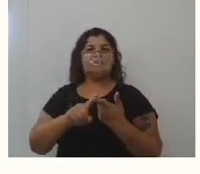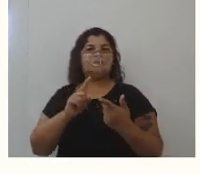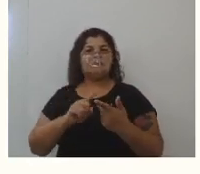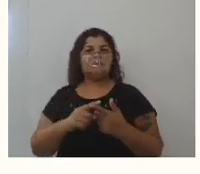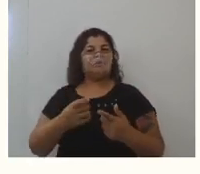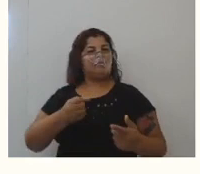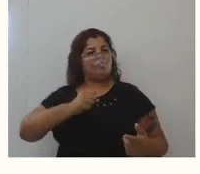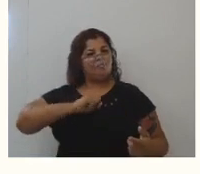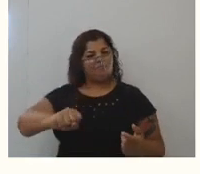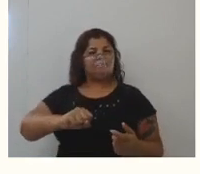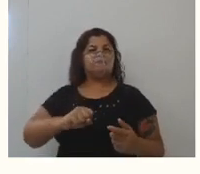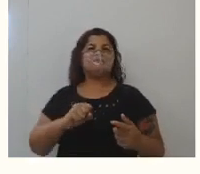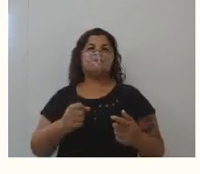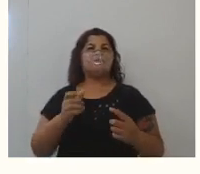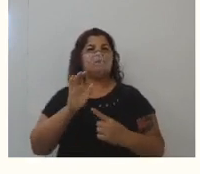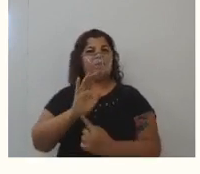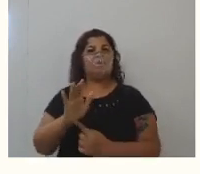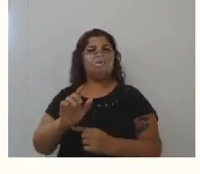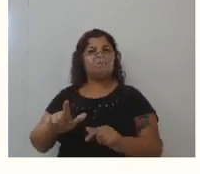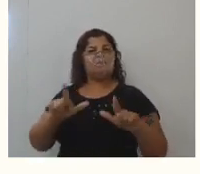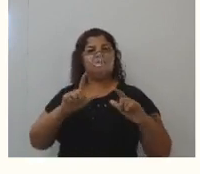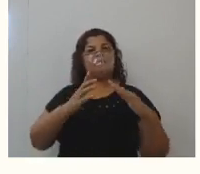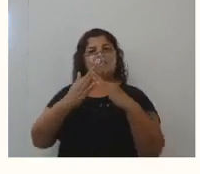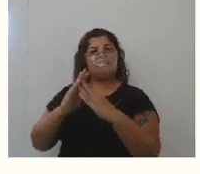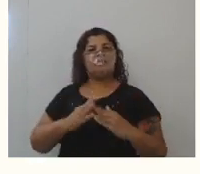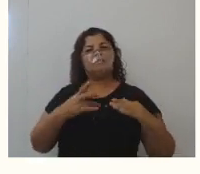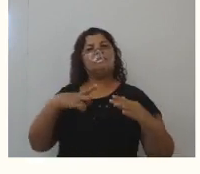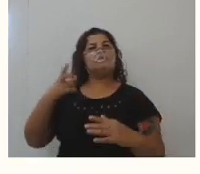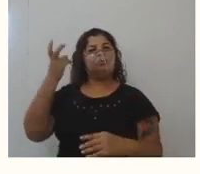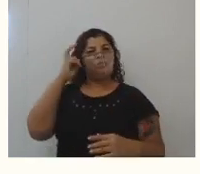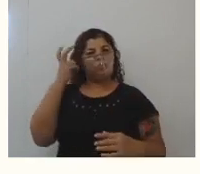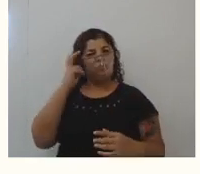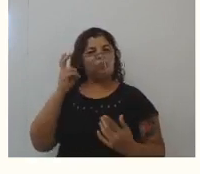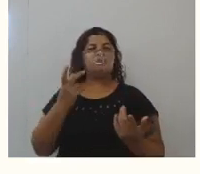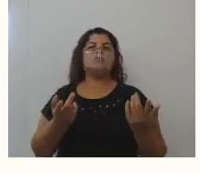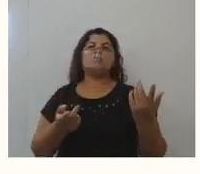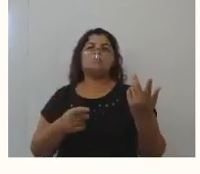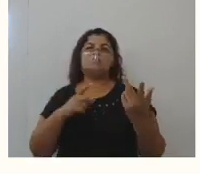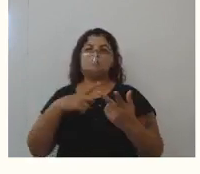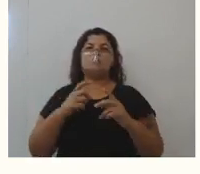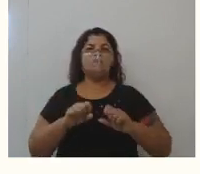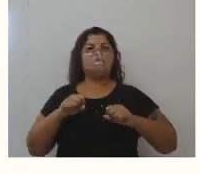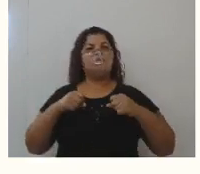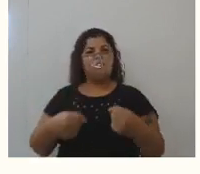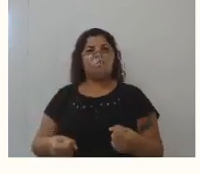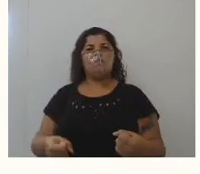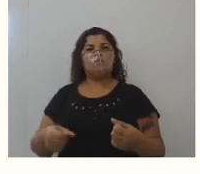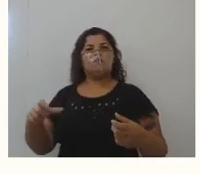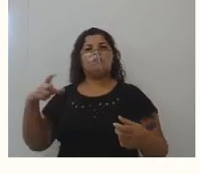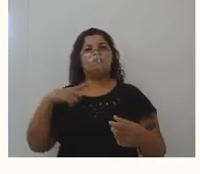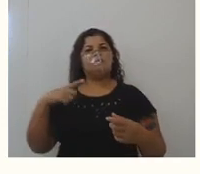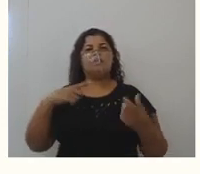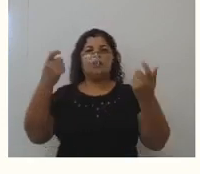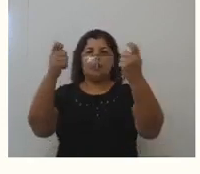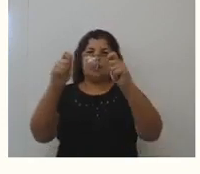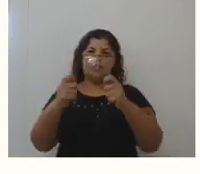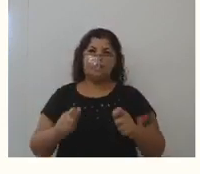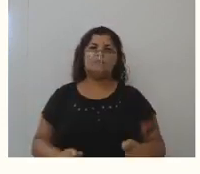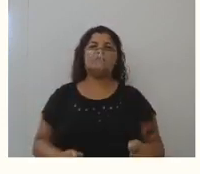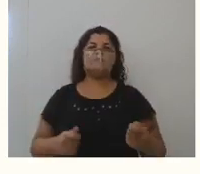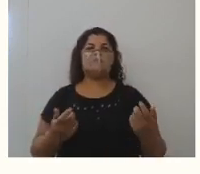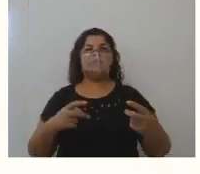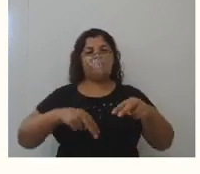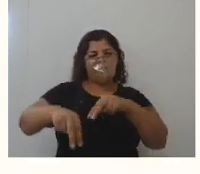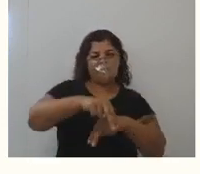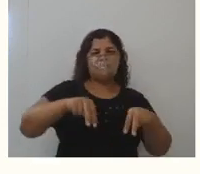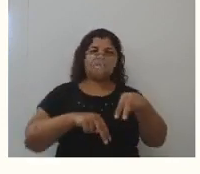sair da periferia e mostrar que existe cultura, sim, e mostrar que existe força, e mostrar que existe arte. Então,